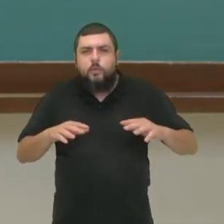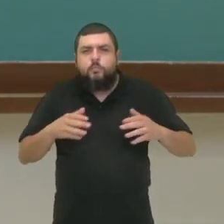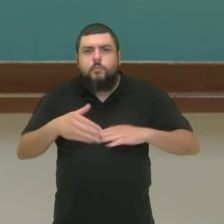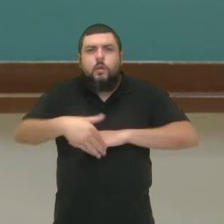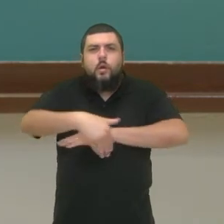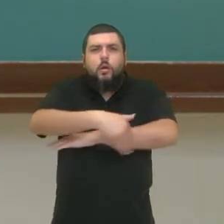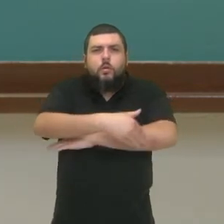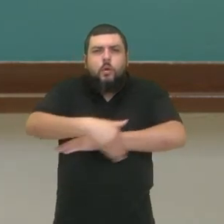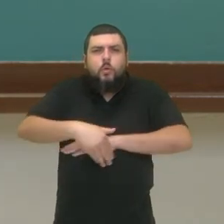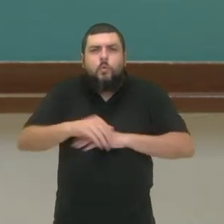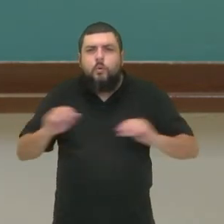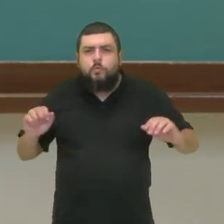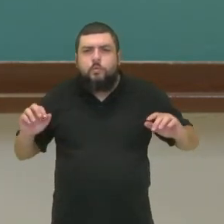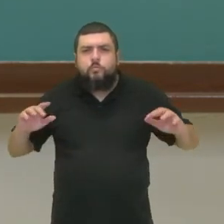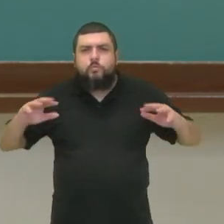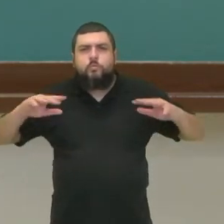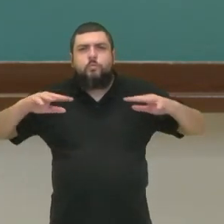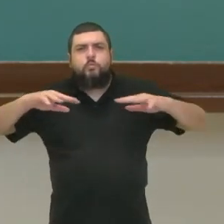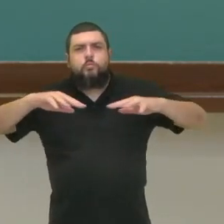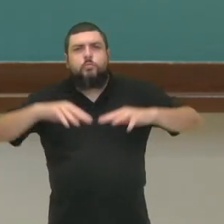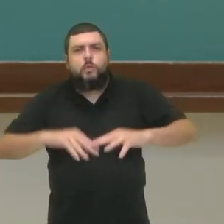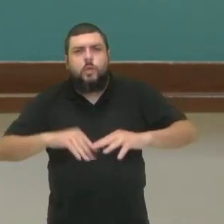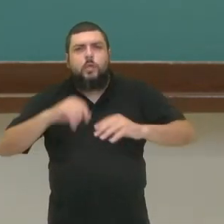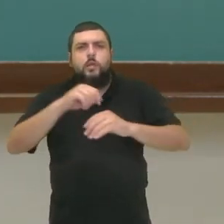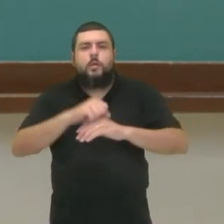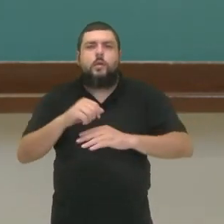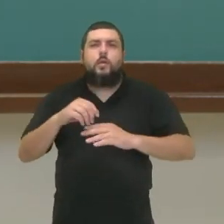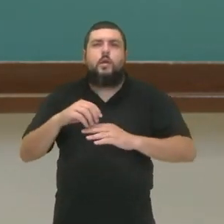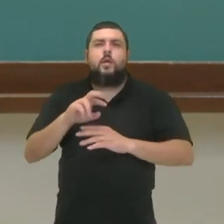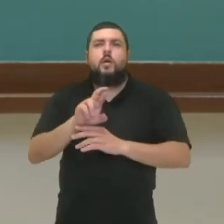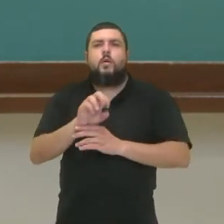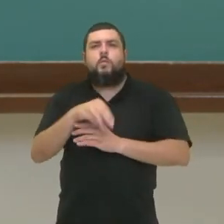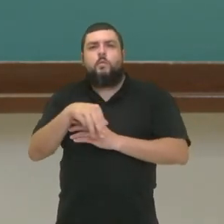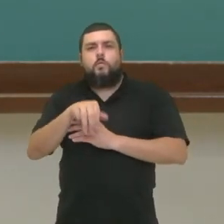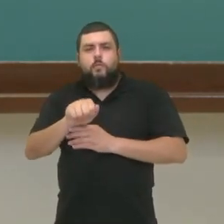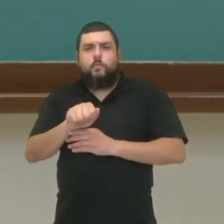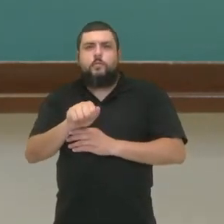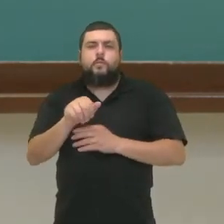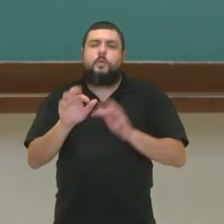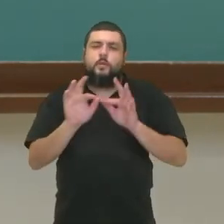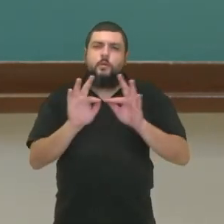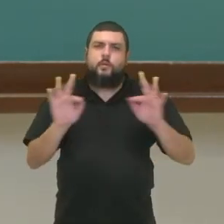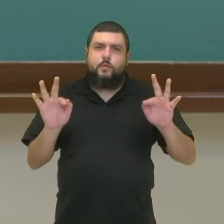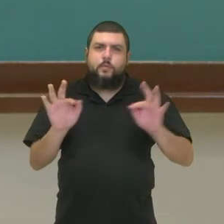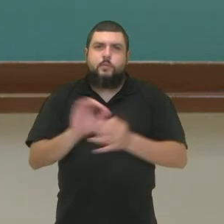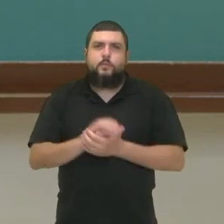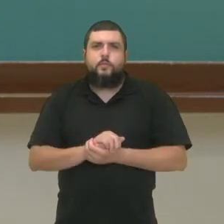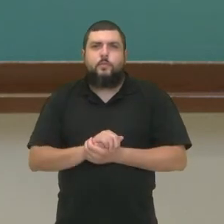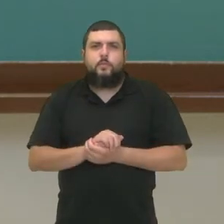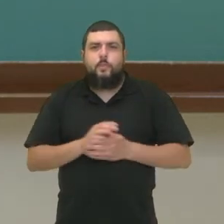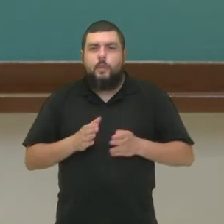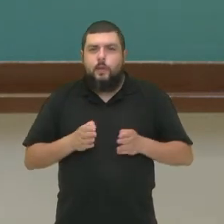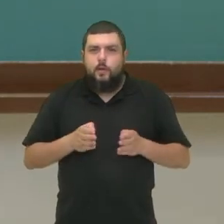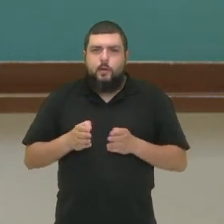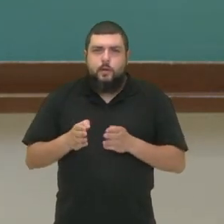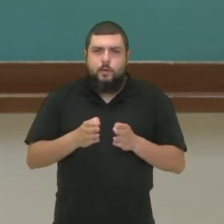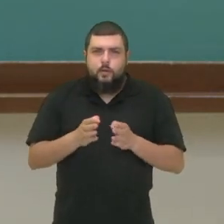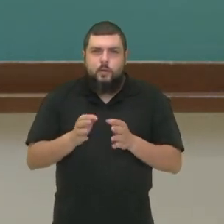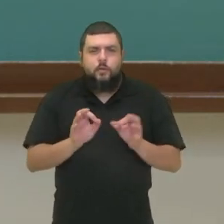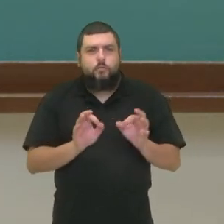ruas levam a Roma, né? E é isso que significava a expressão, que as estradas eram muito bem organizadas, muito bem